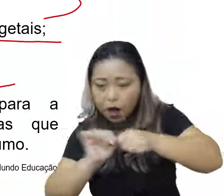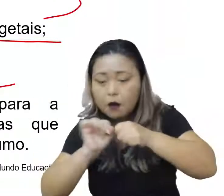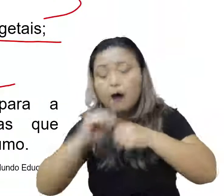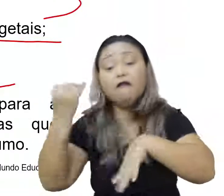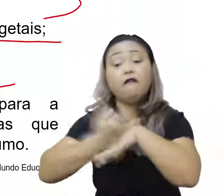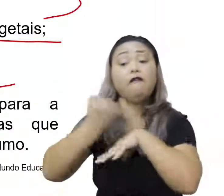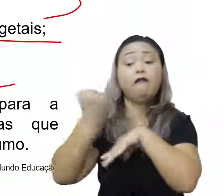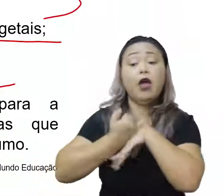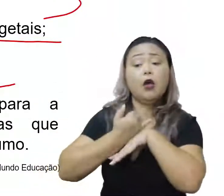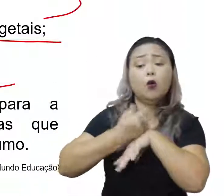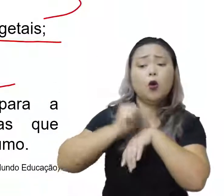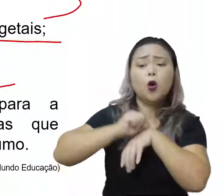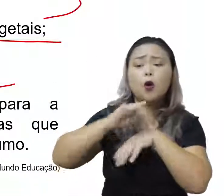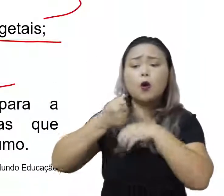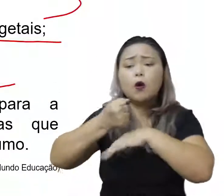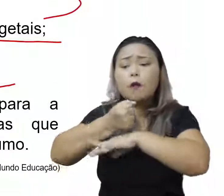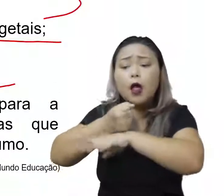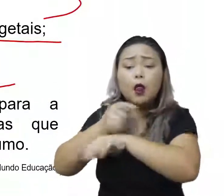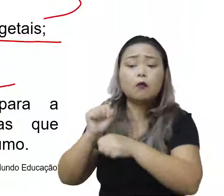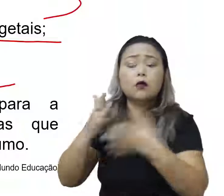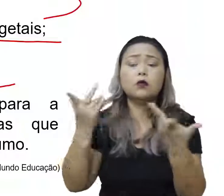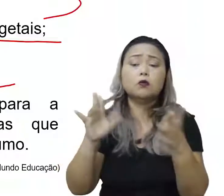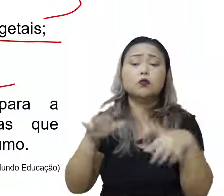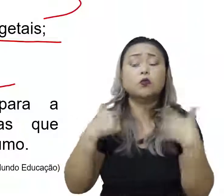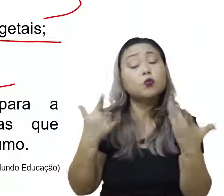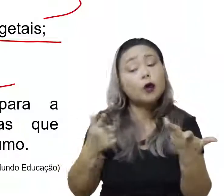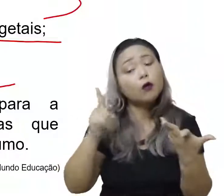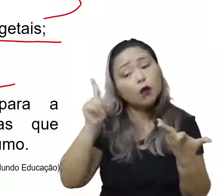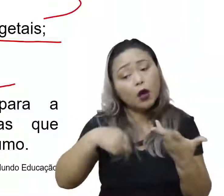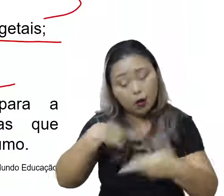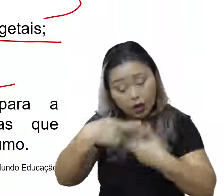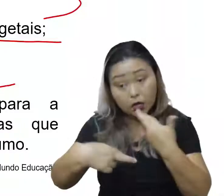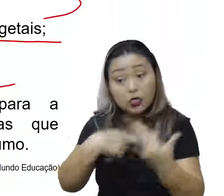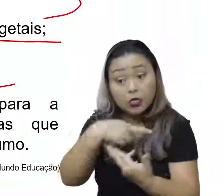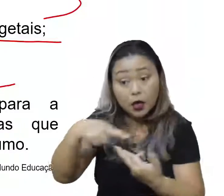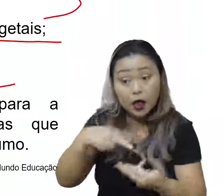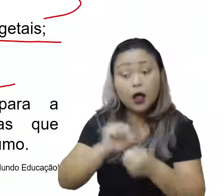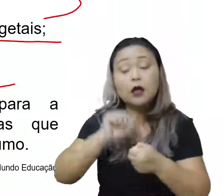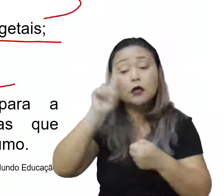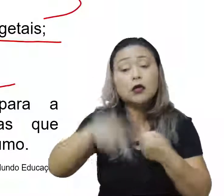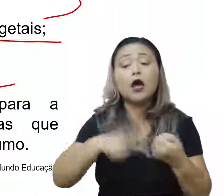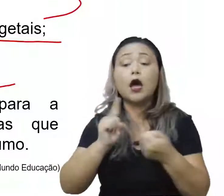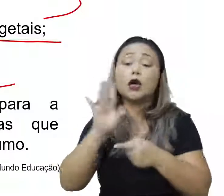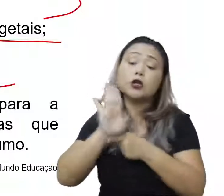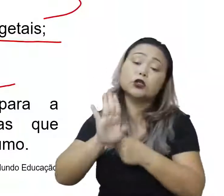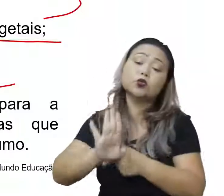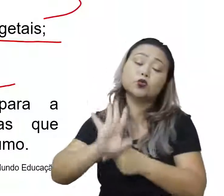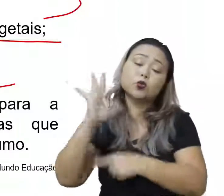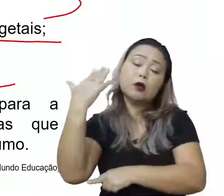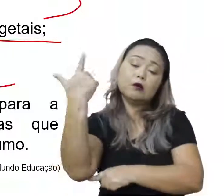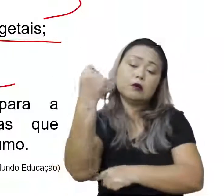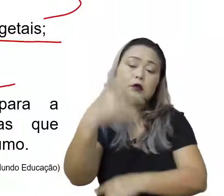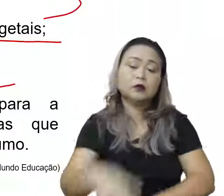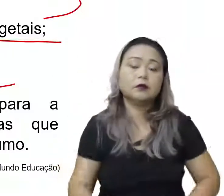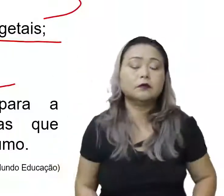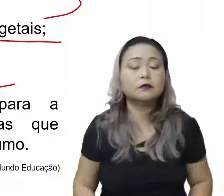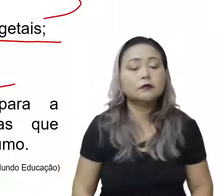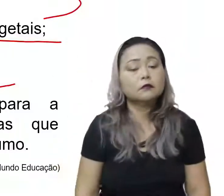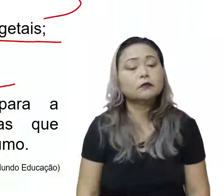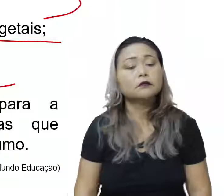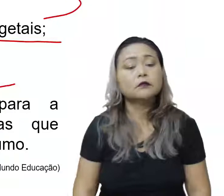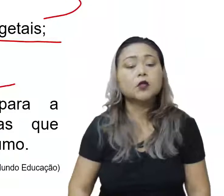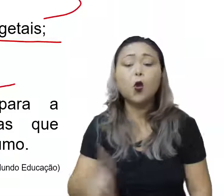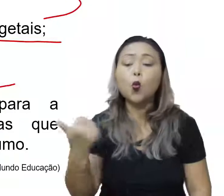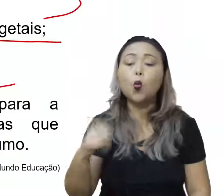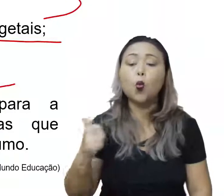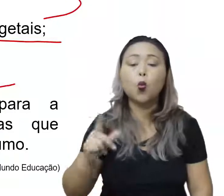ferro, para tirar mais alumínio. Ok? Então, a reciclagem ajuda muito a natureza. Vamos lá. E